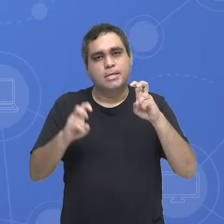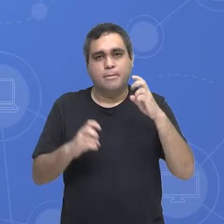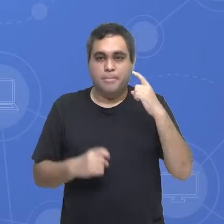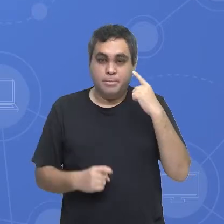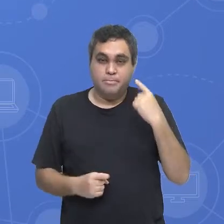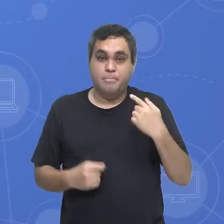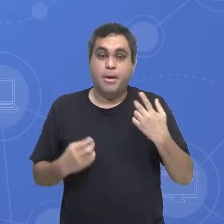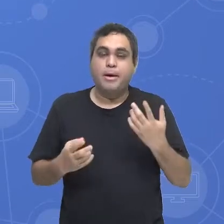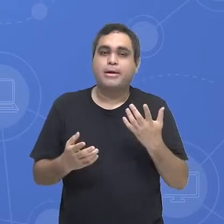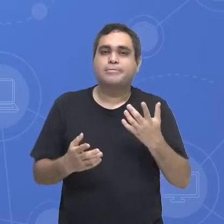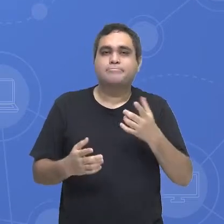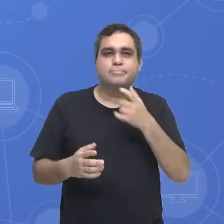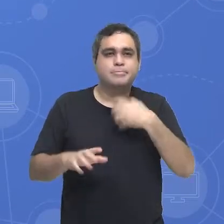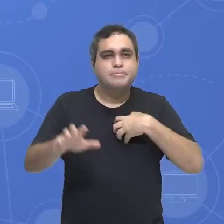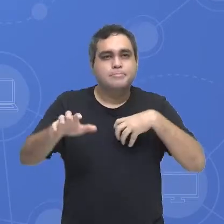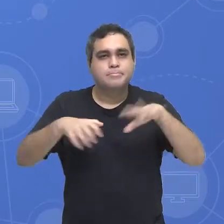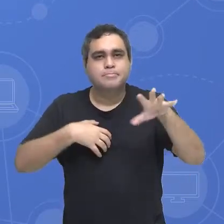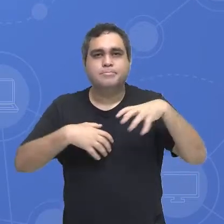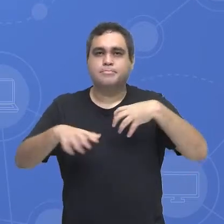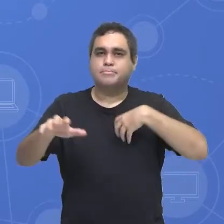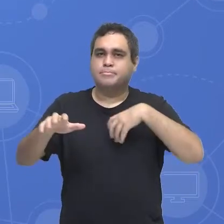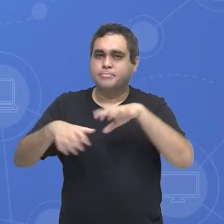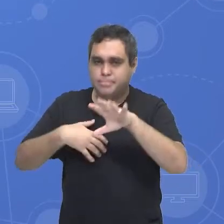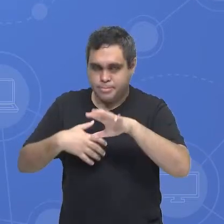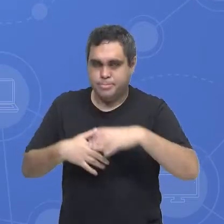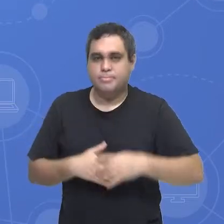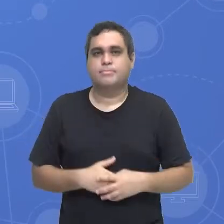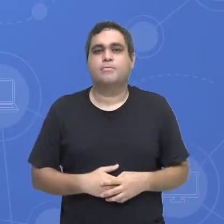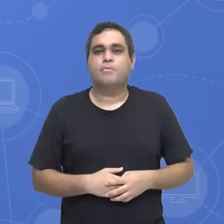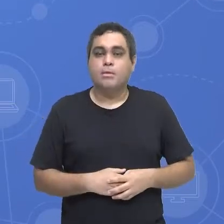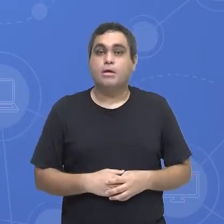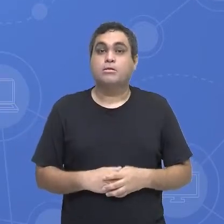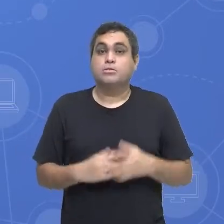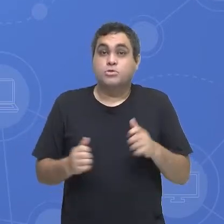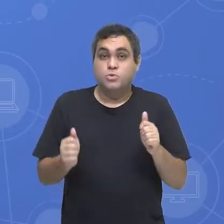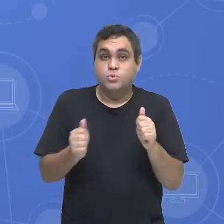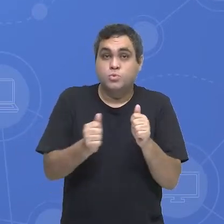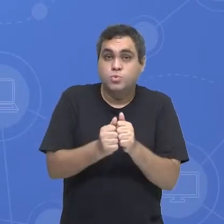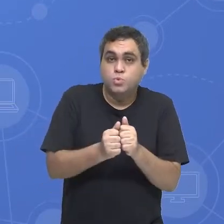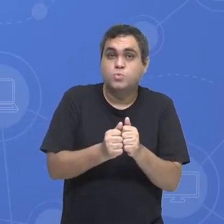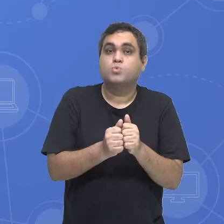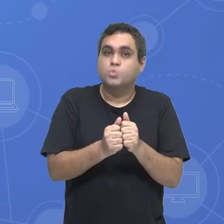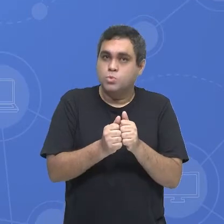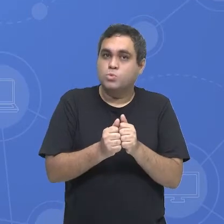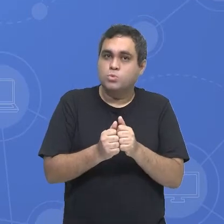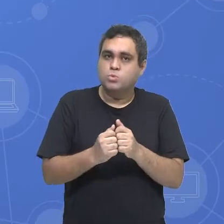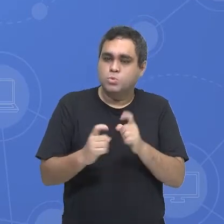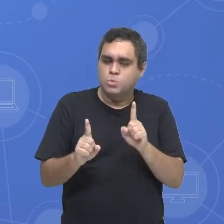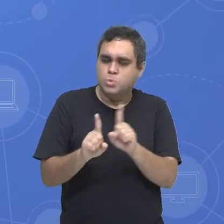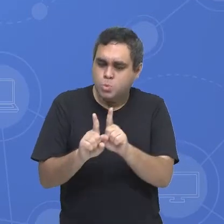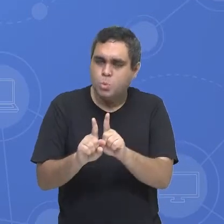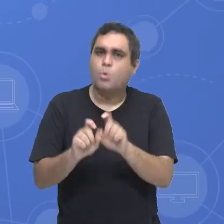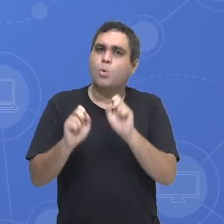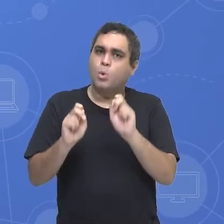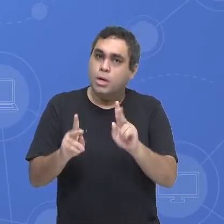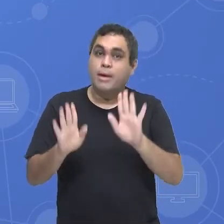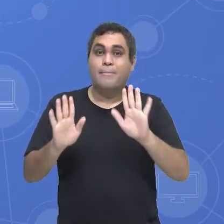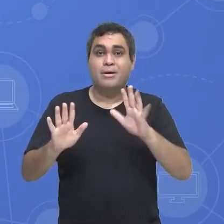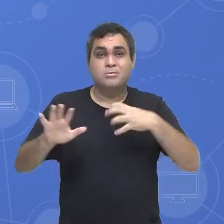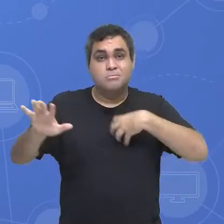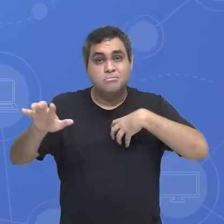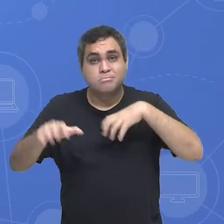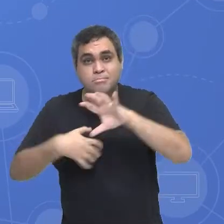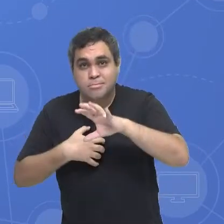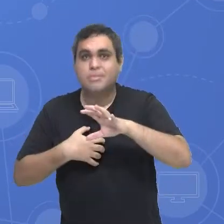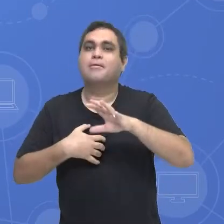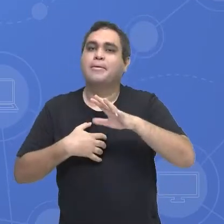da empatia, de se colocar no lugar do outro, né? De estar junto com o outro, mas se colocar no lugar dele também. Por isso, nós vamos